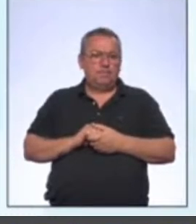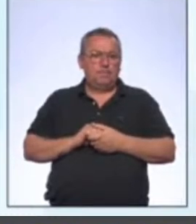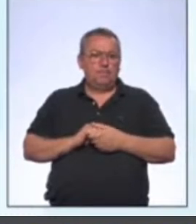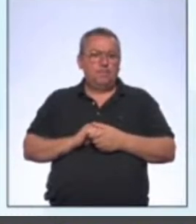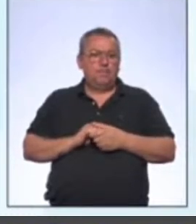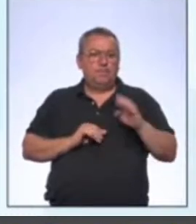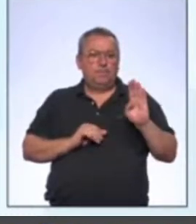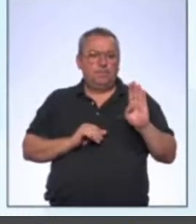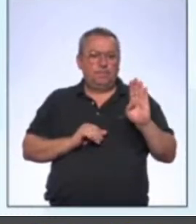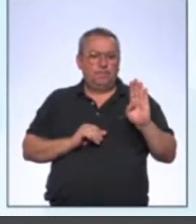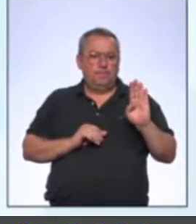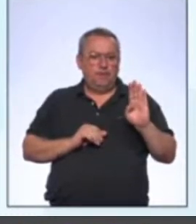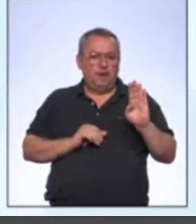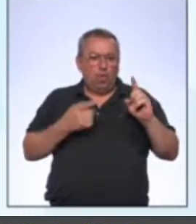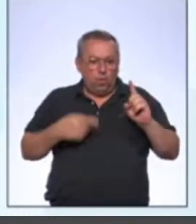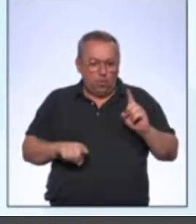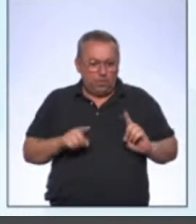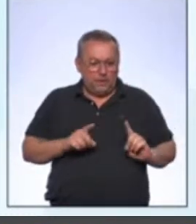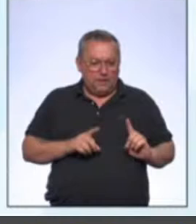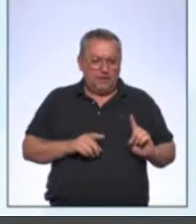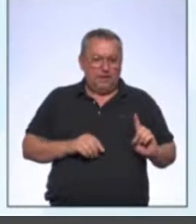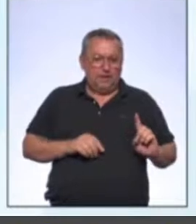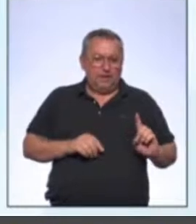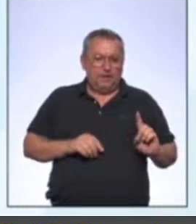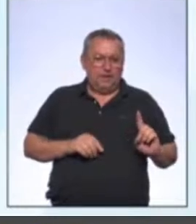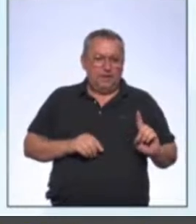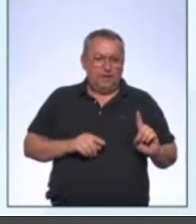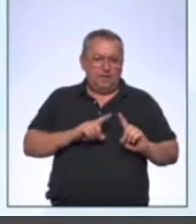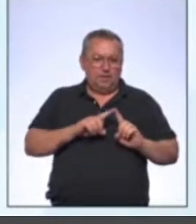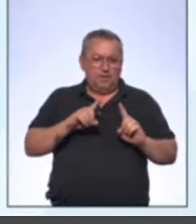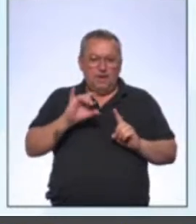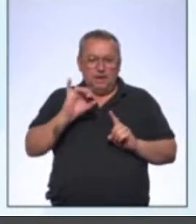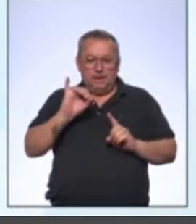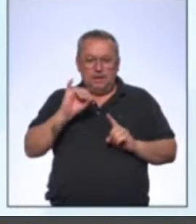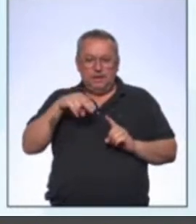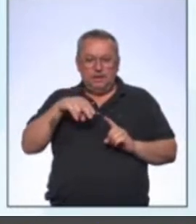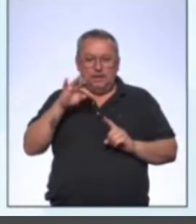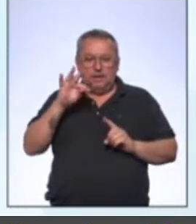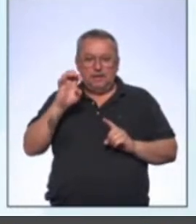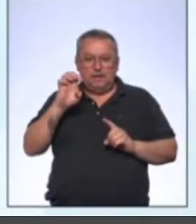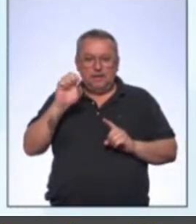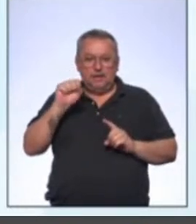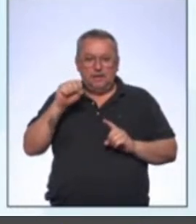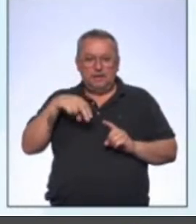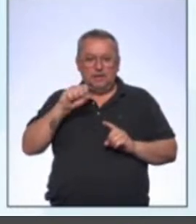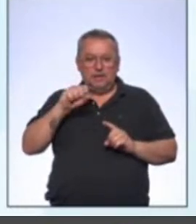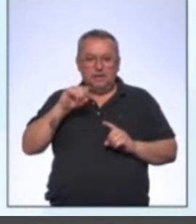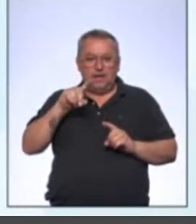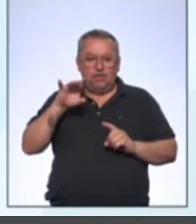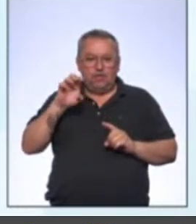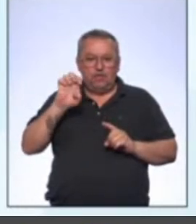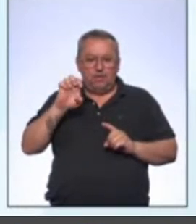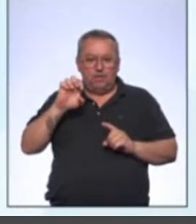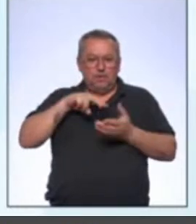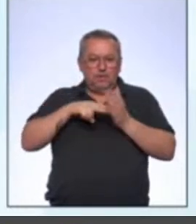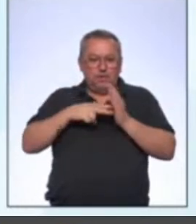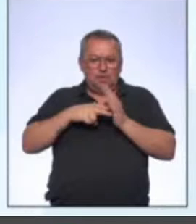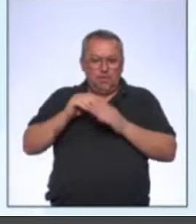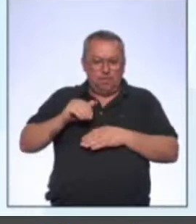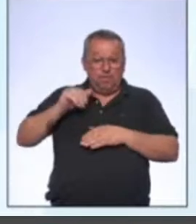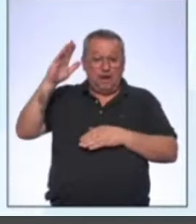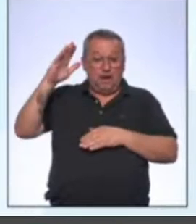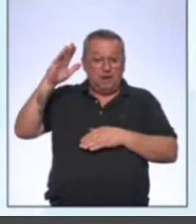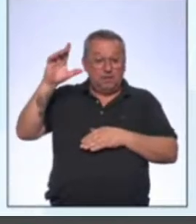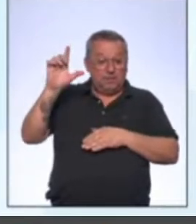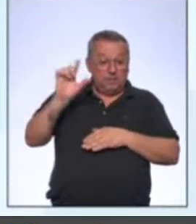Ah, vamos olhar a última agora, alternativa D. Intensidade, o que será a intensidade? Tem a ver com mais e menos